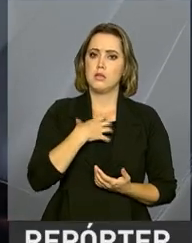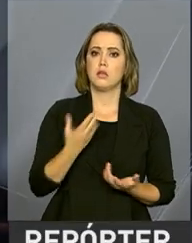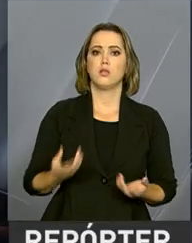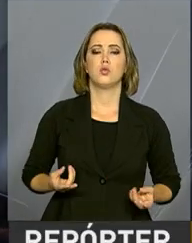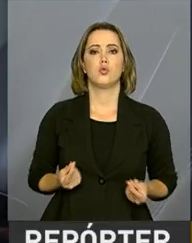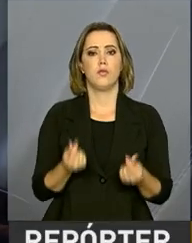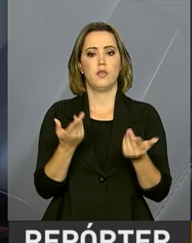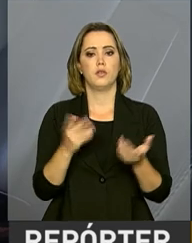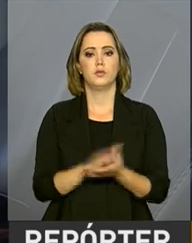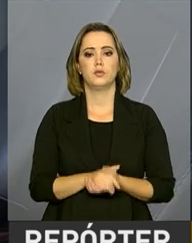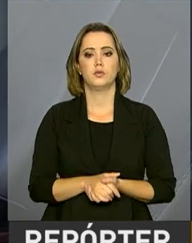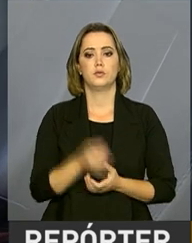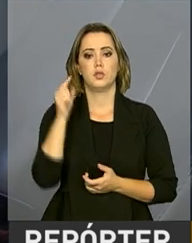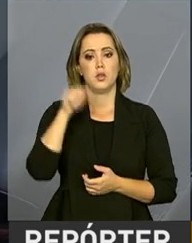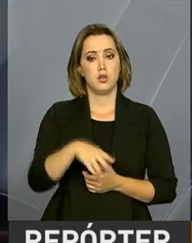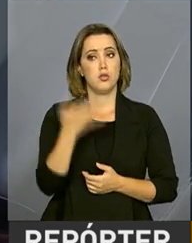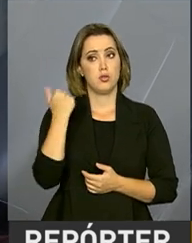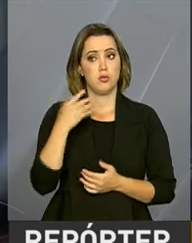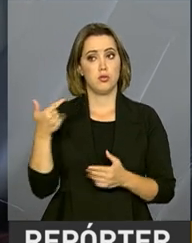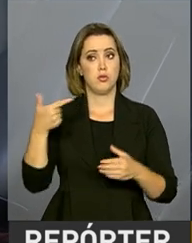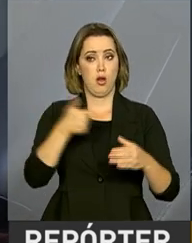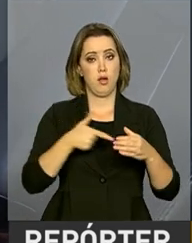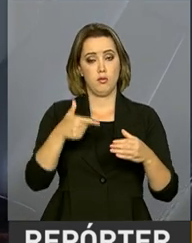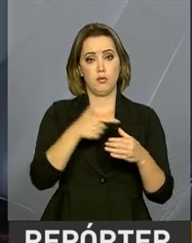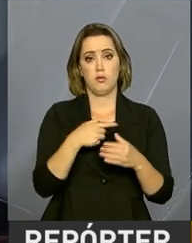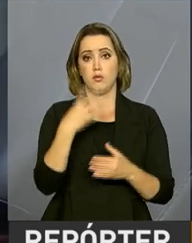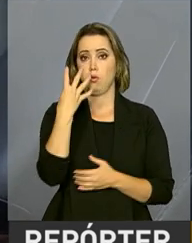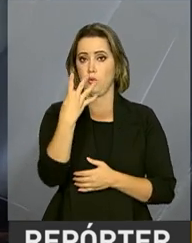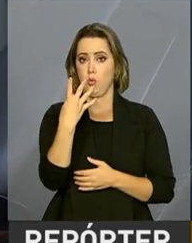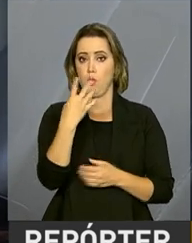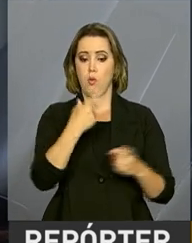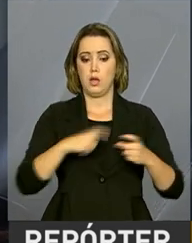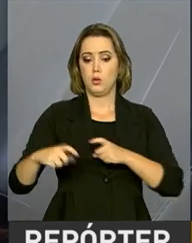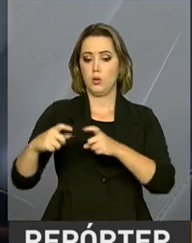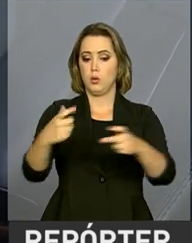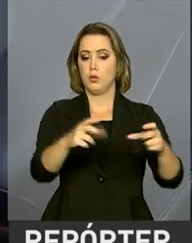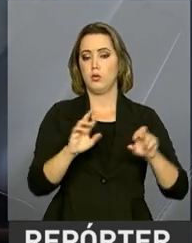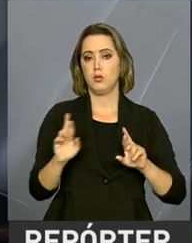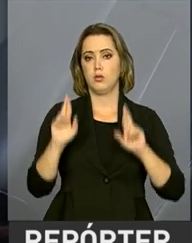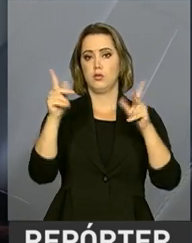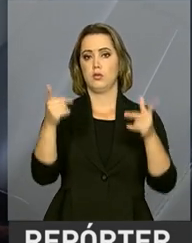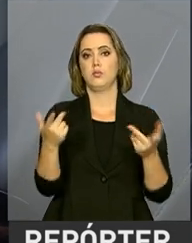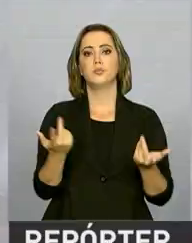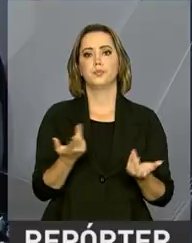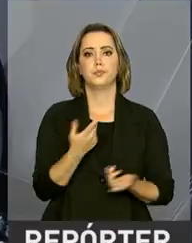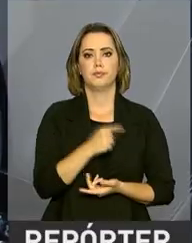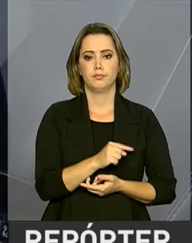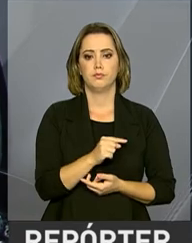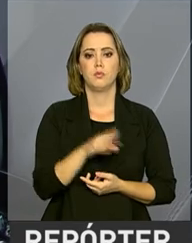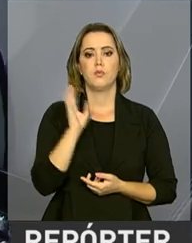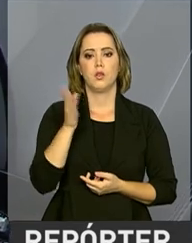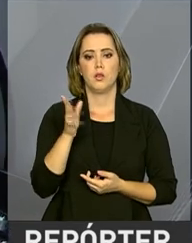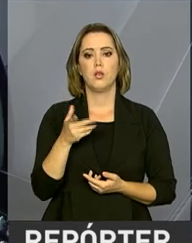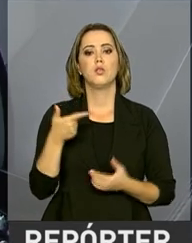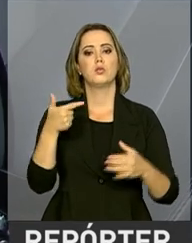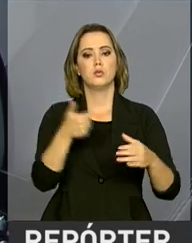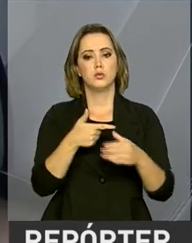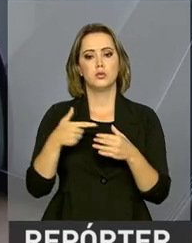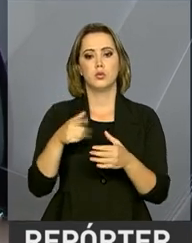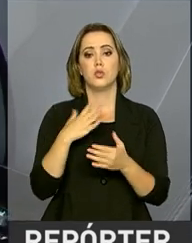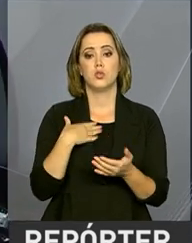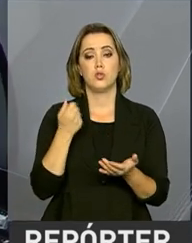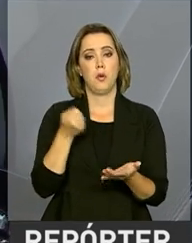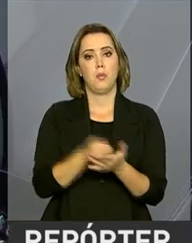o carro já dessa semana da última semana pra cá em quatro postos e os quatro postos com preços diferentes já abastecido e três de